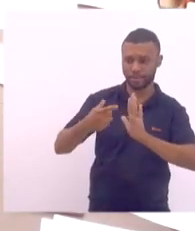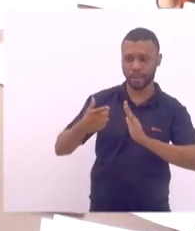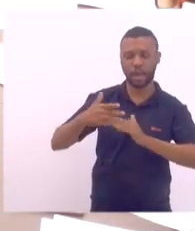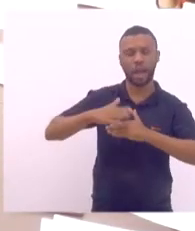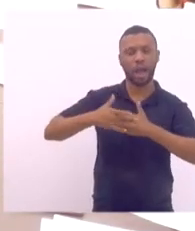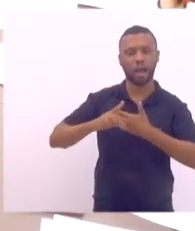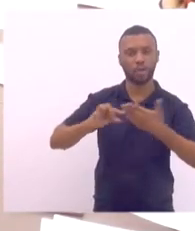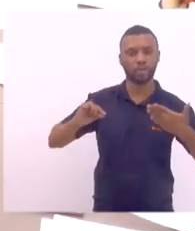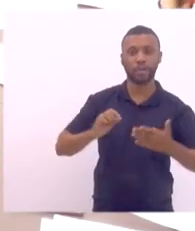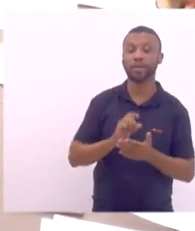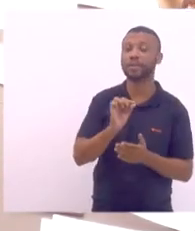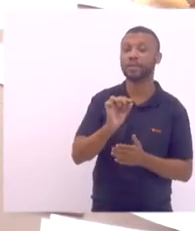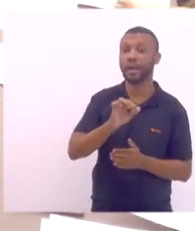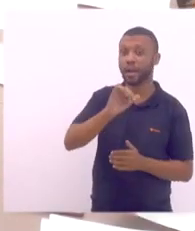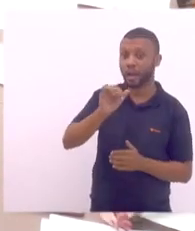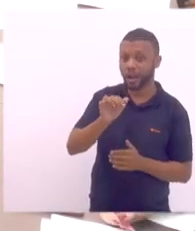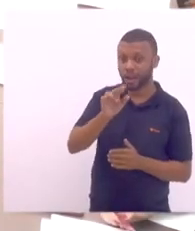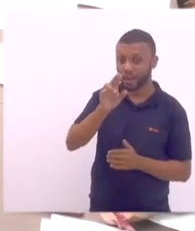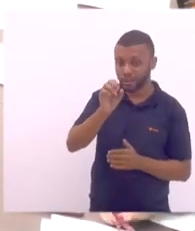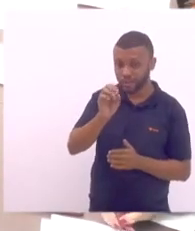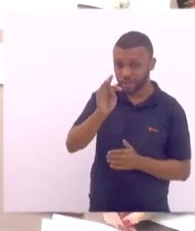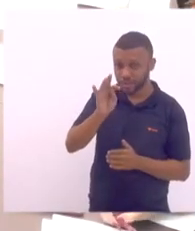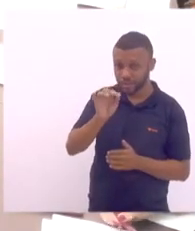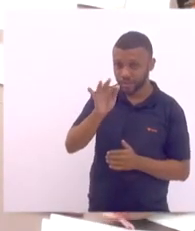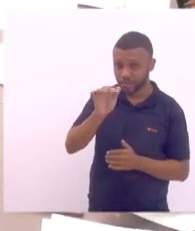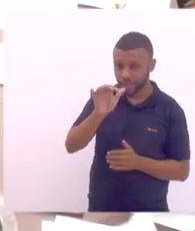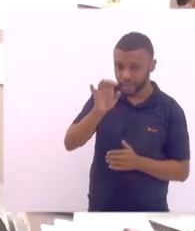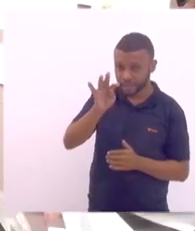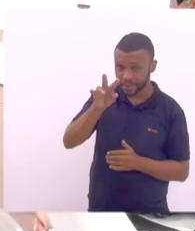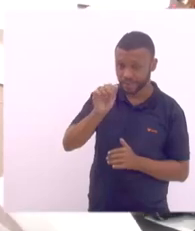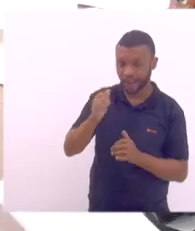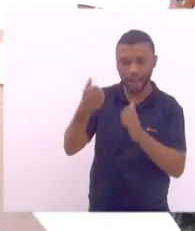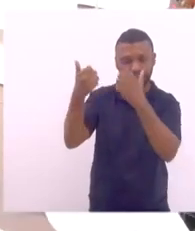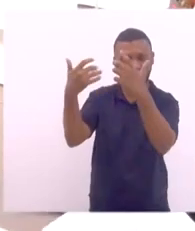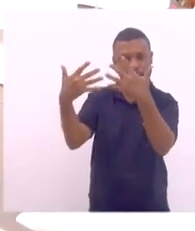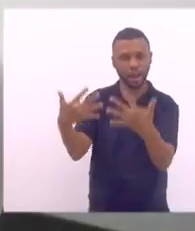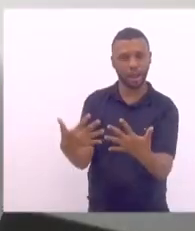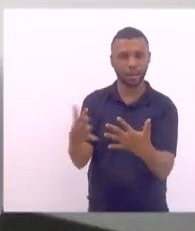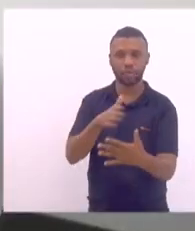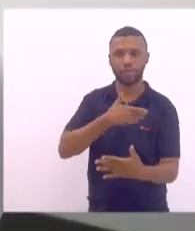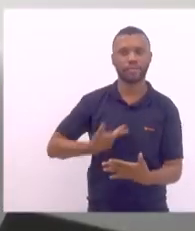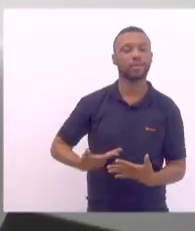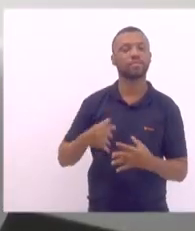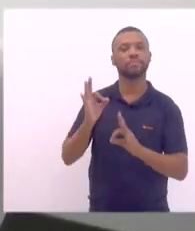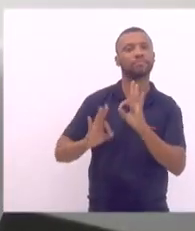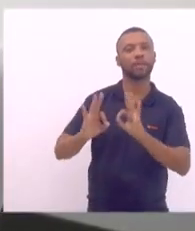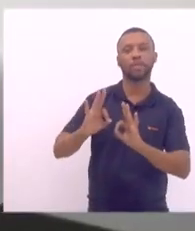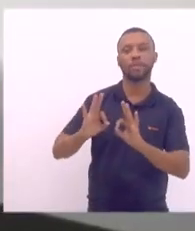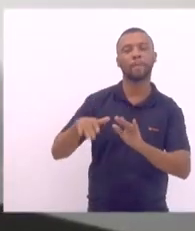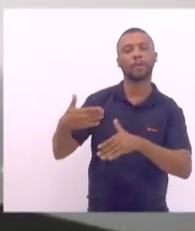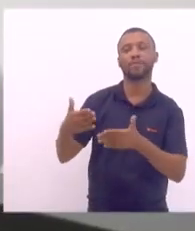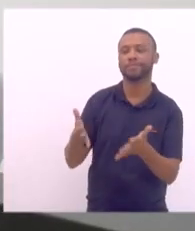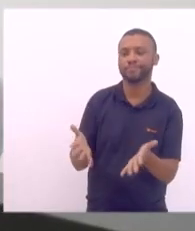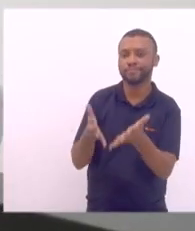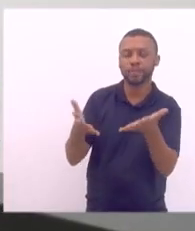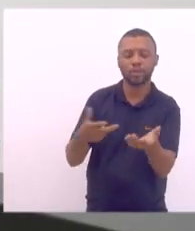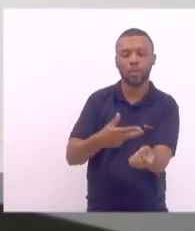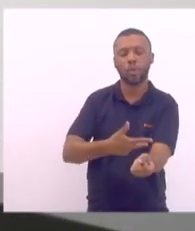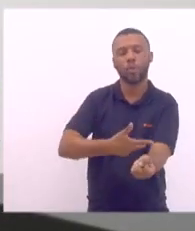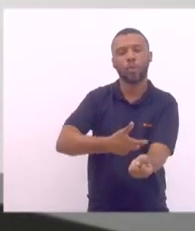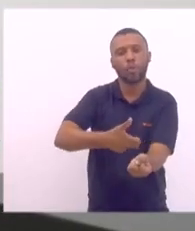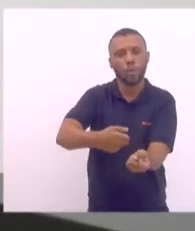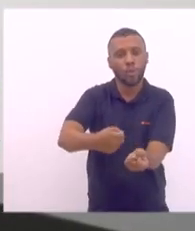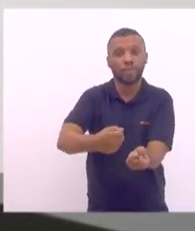uma das justificativas, no caso, que o governo deu, que esse processo de incentivo à doação de sangue deve